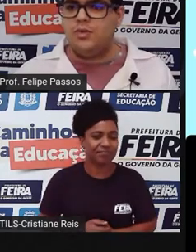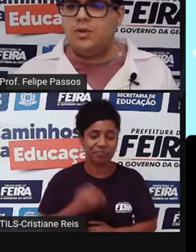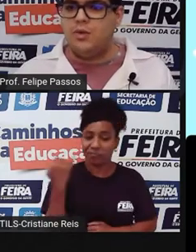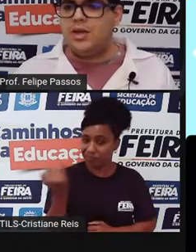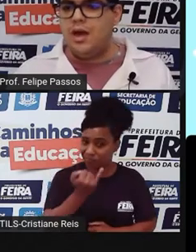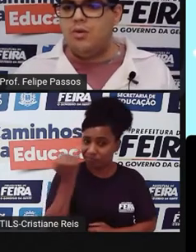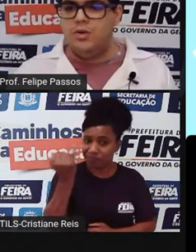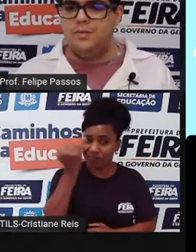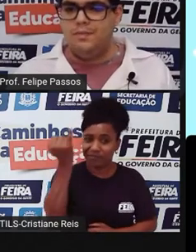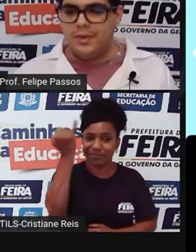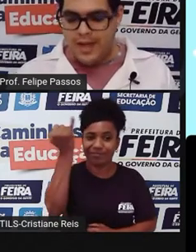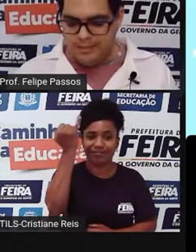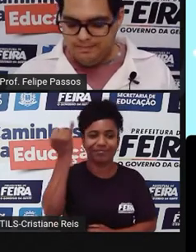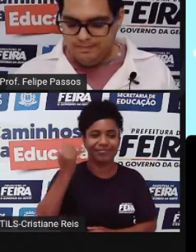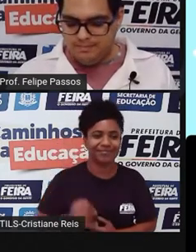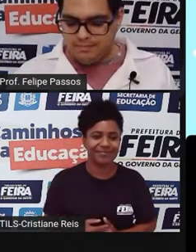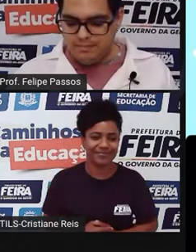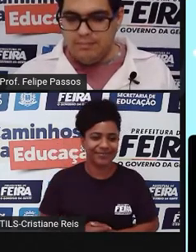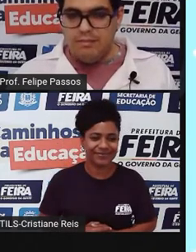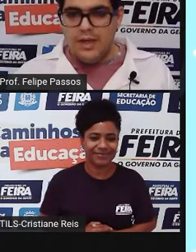importante do que o que é hoje, tá?